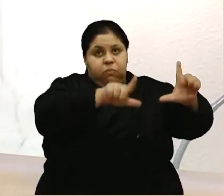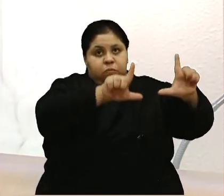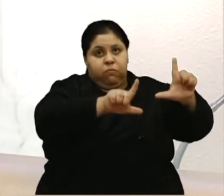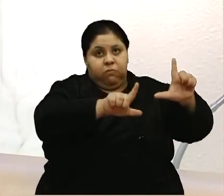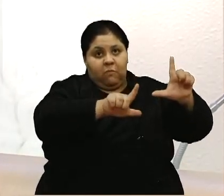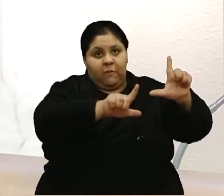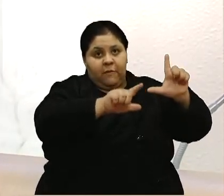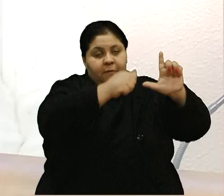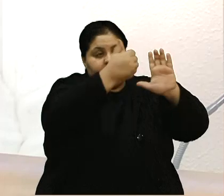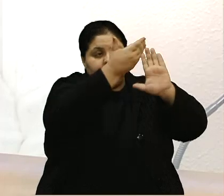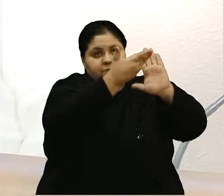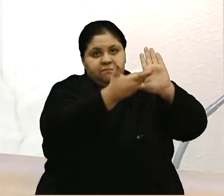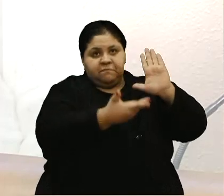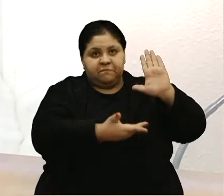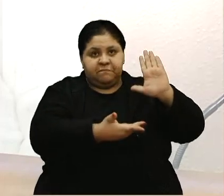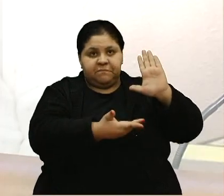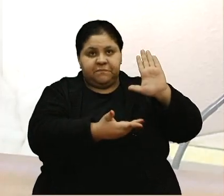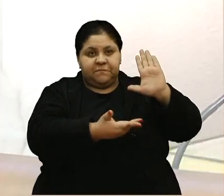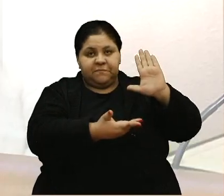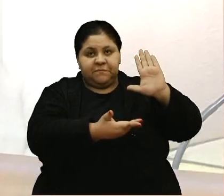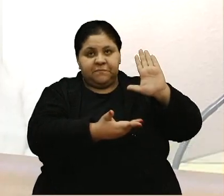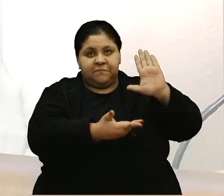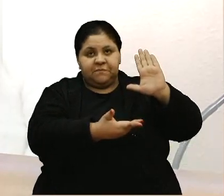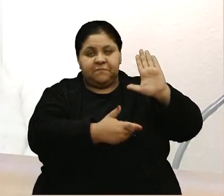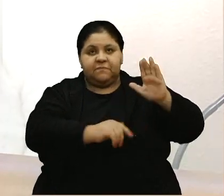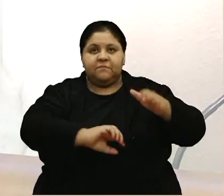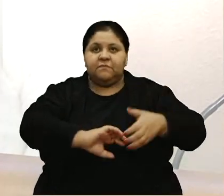os seguintes dizeres.